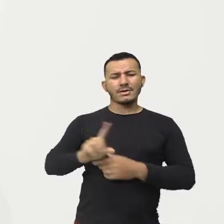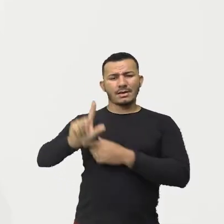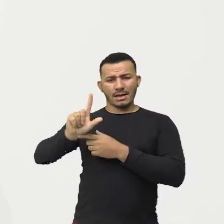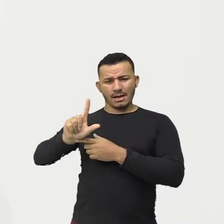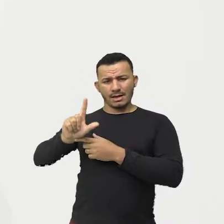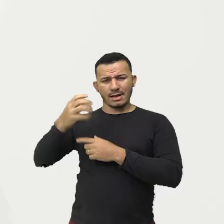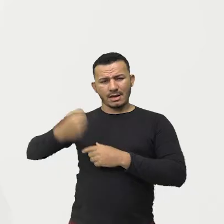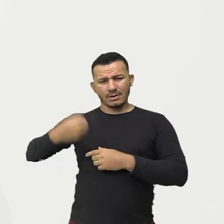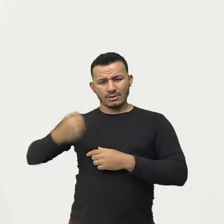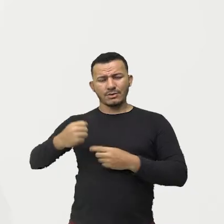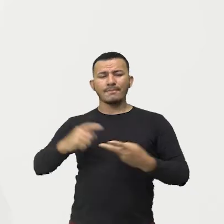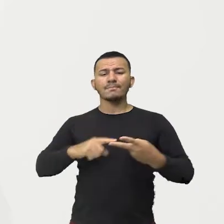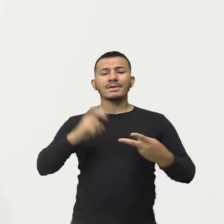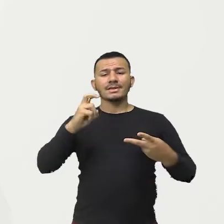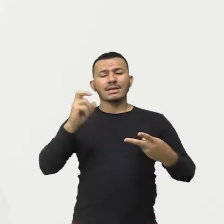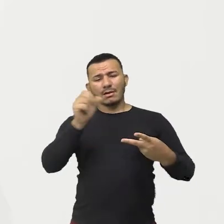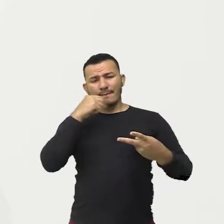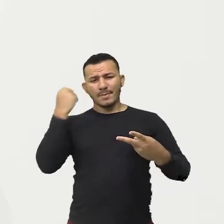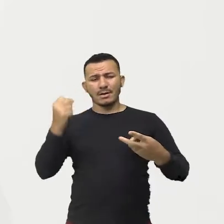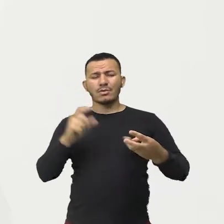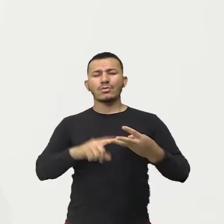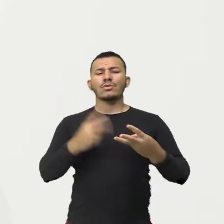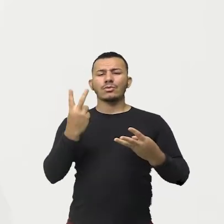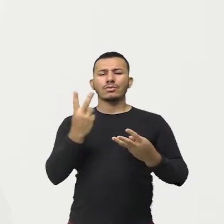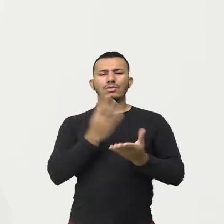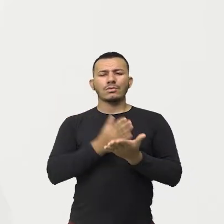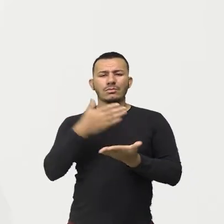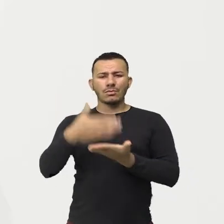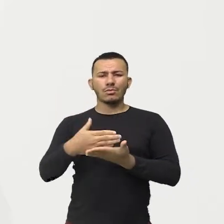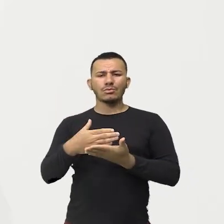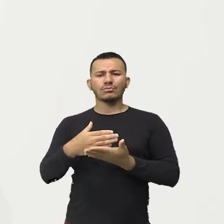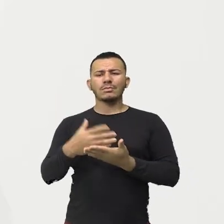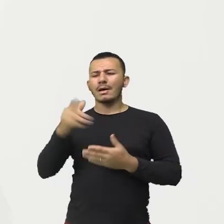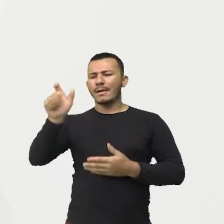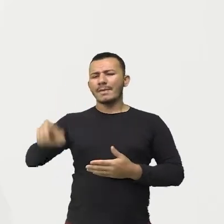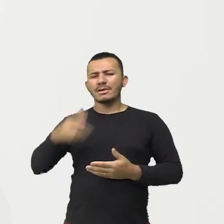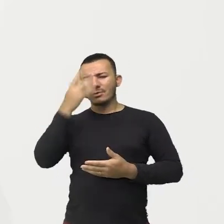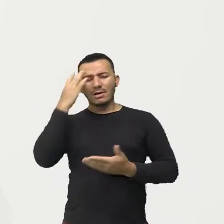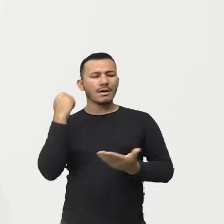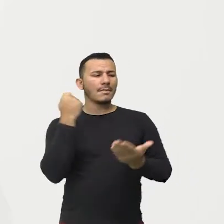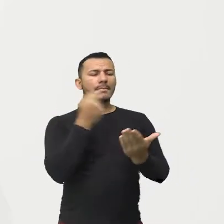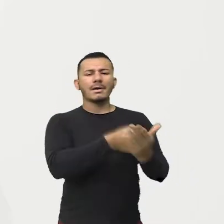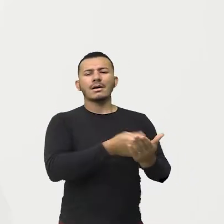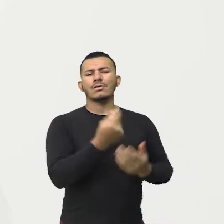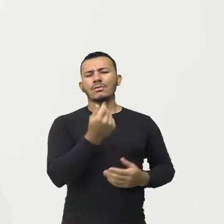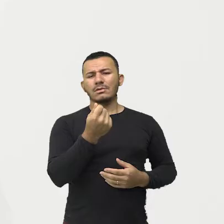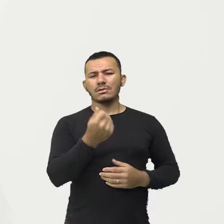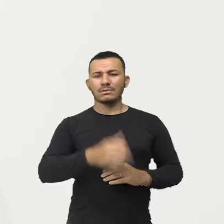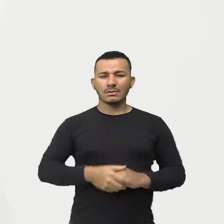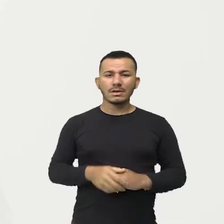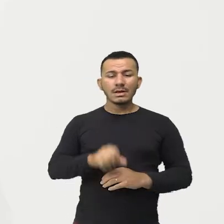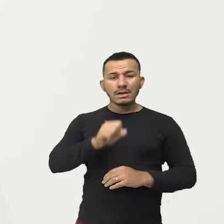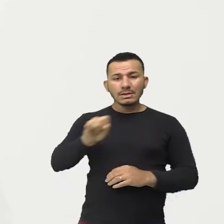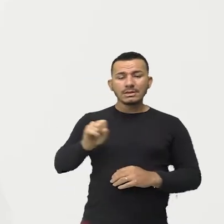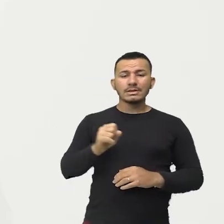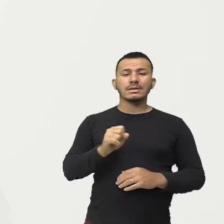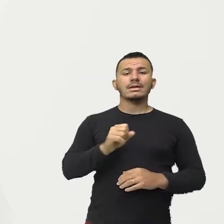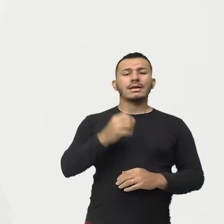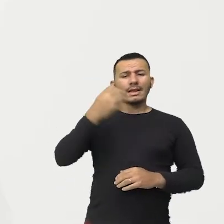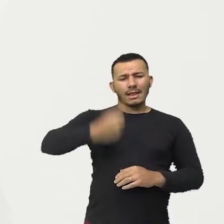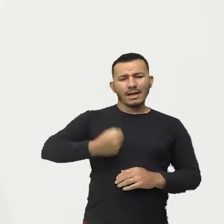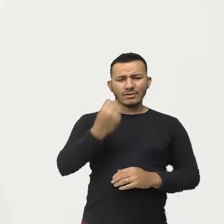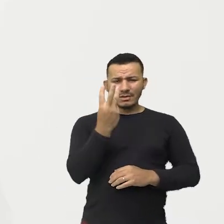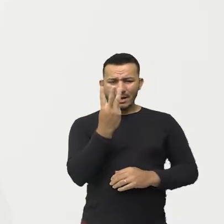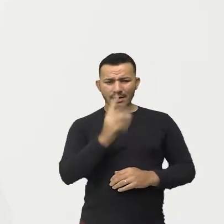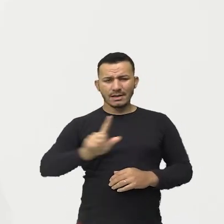leite, 5 pães e 2 bolos. Olha só, se ele comprar 3 litros de leite,